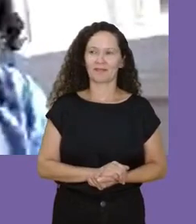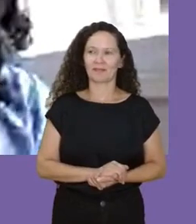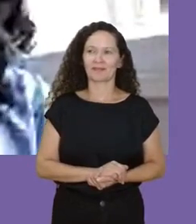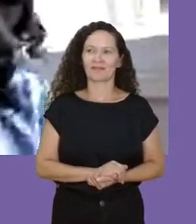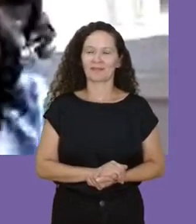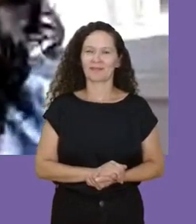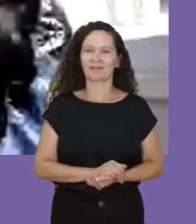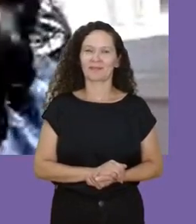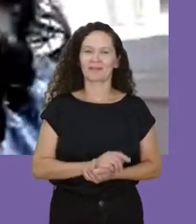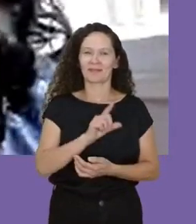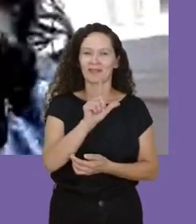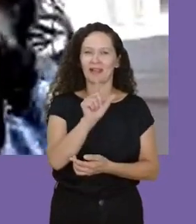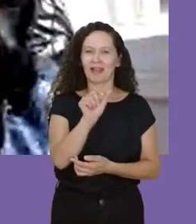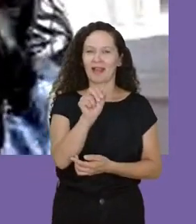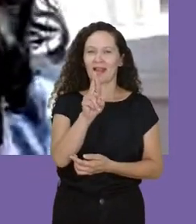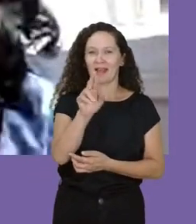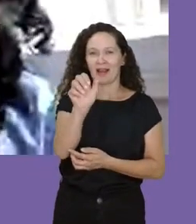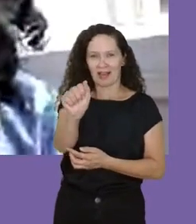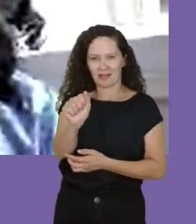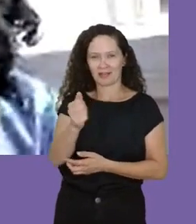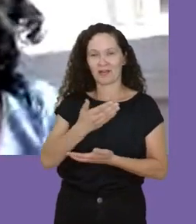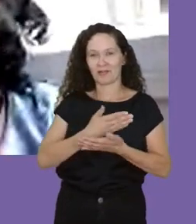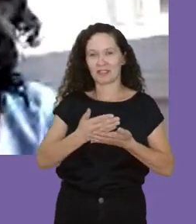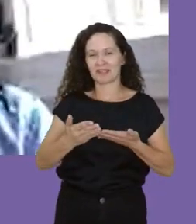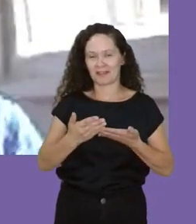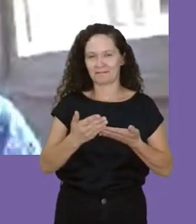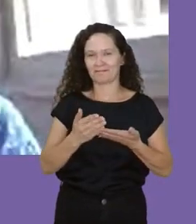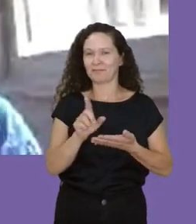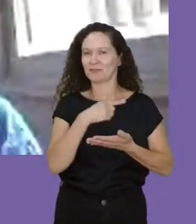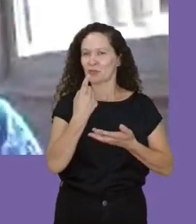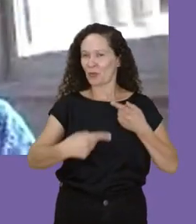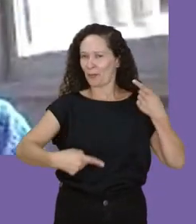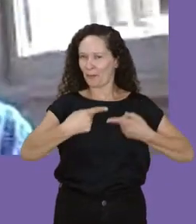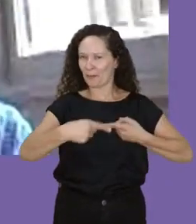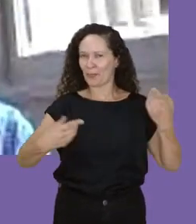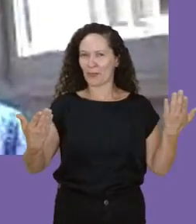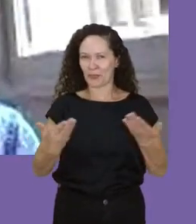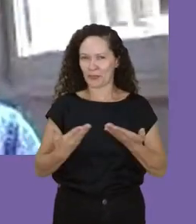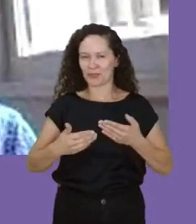Laura, que aconteceu com a Wilma, mas para a Laura iniciar esse nosso debate.